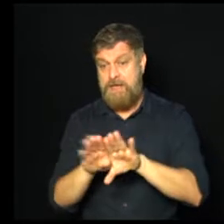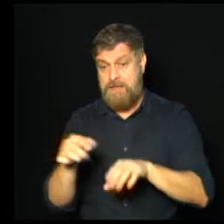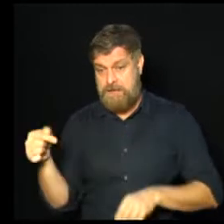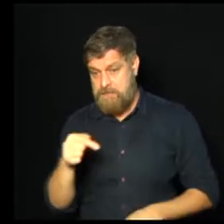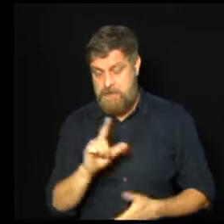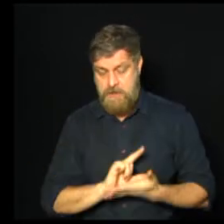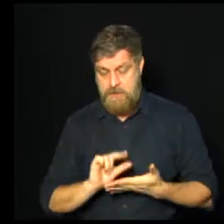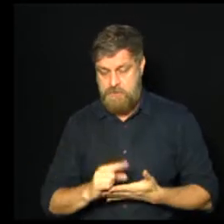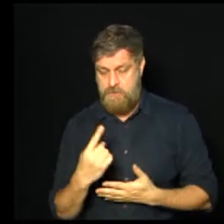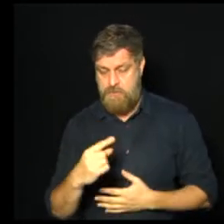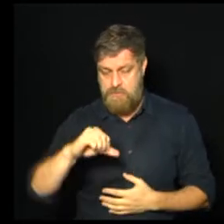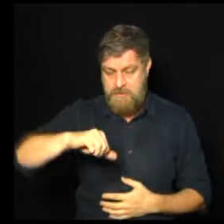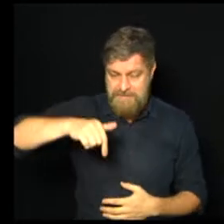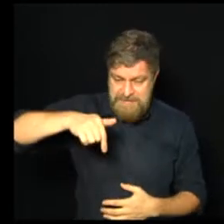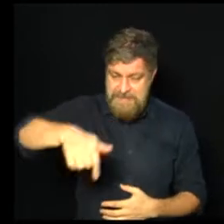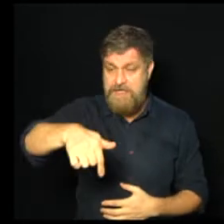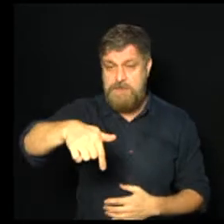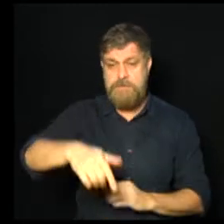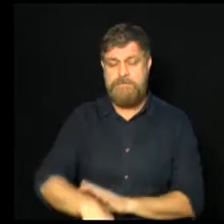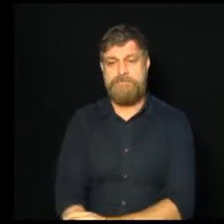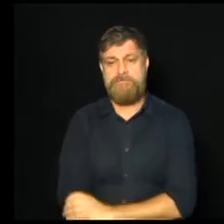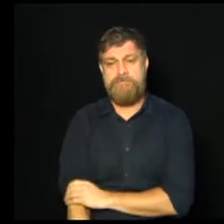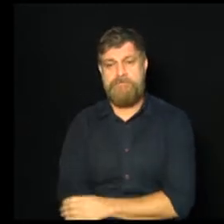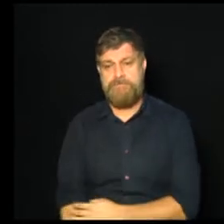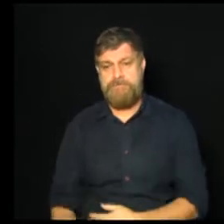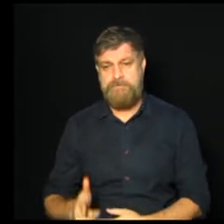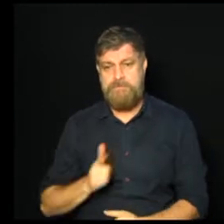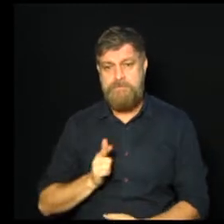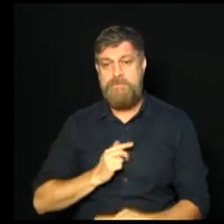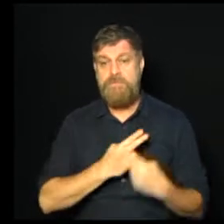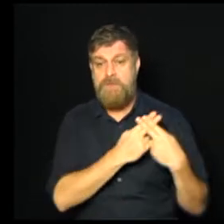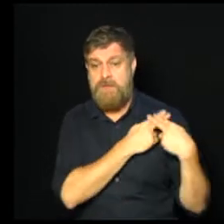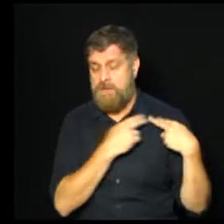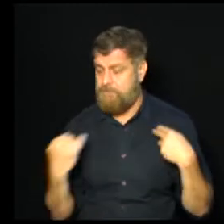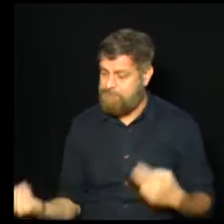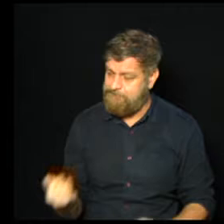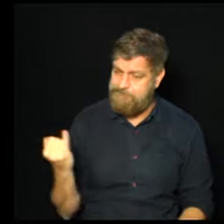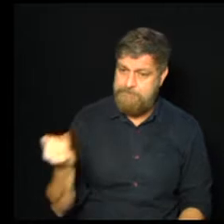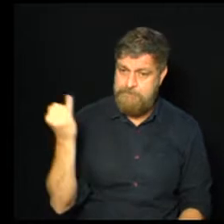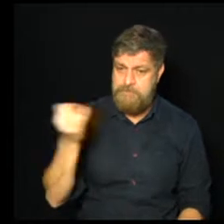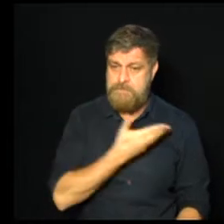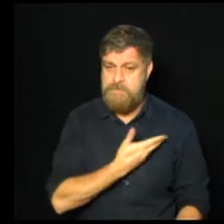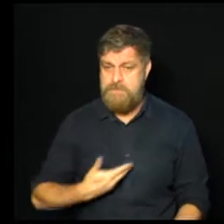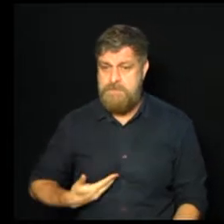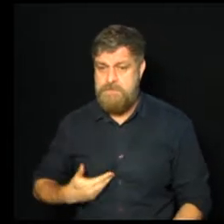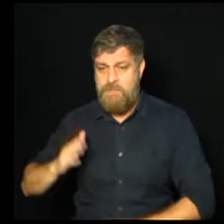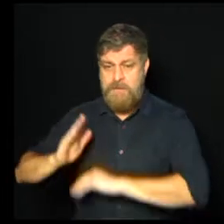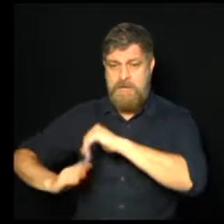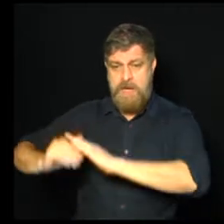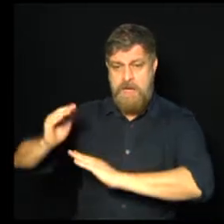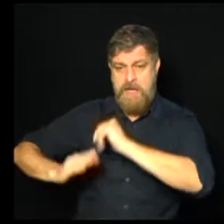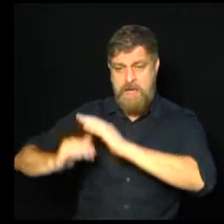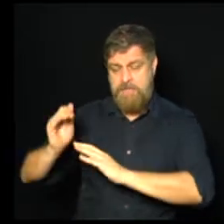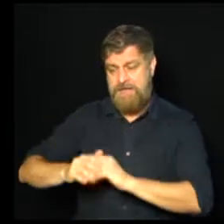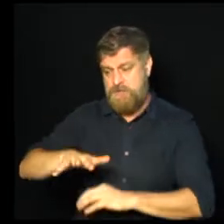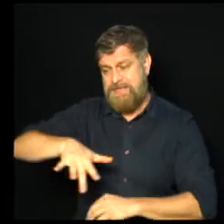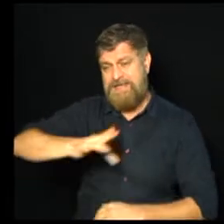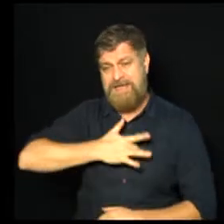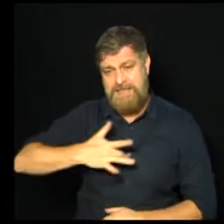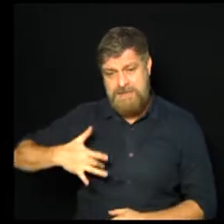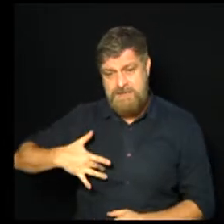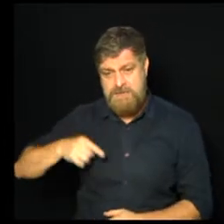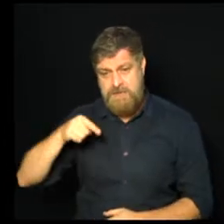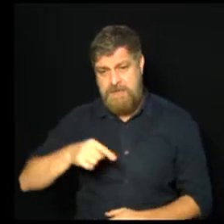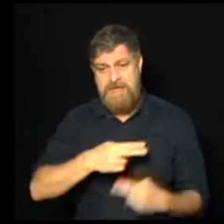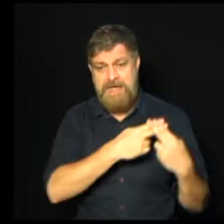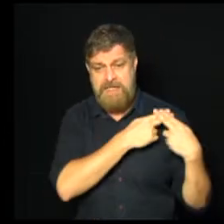artigo 197. São de relevância pública as ações e serviços de saúde, cabendo ao poder